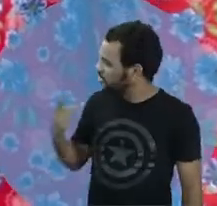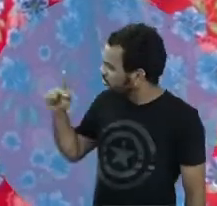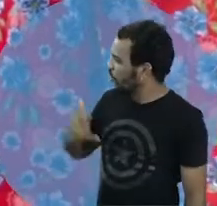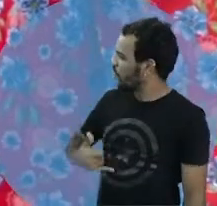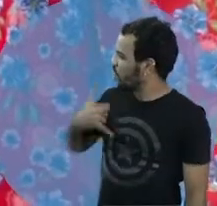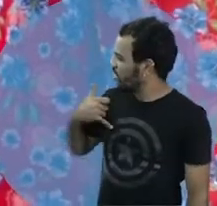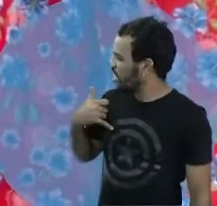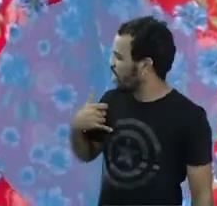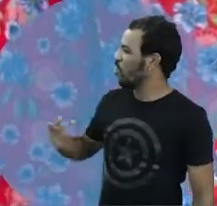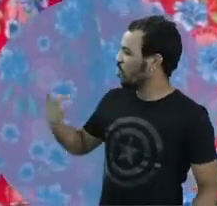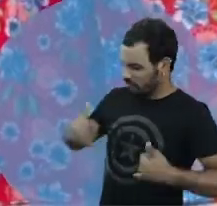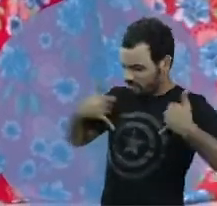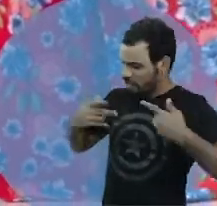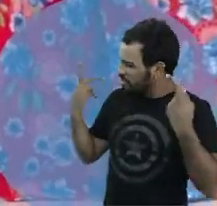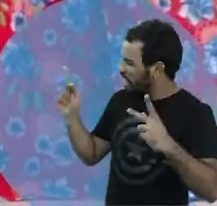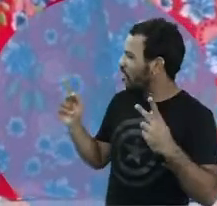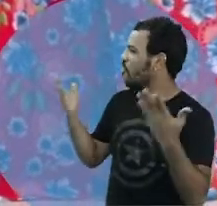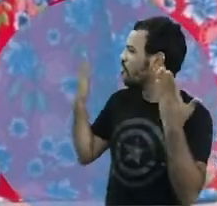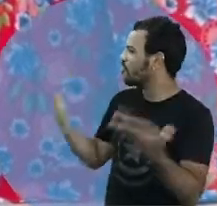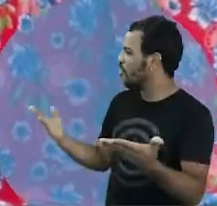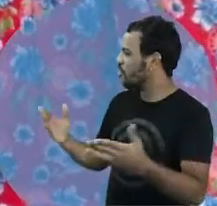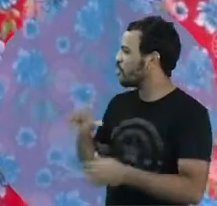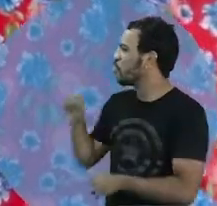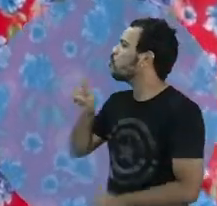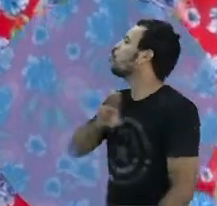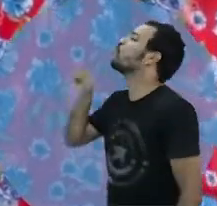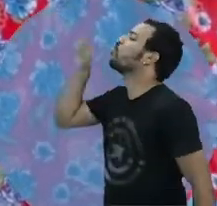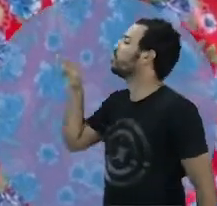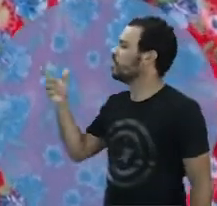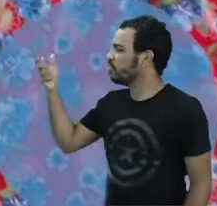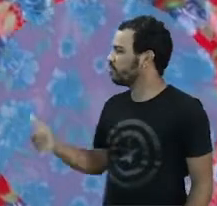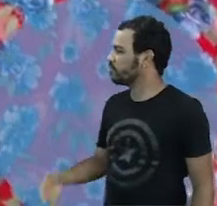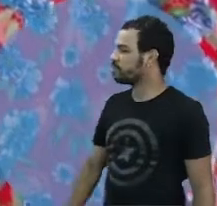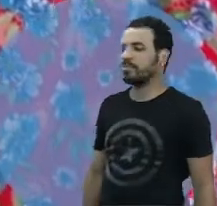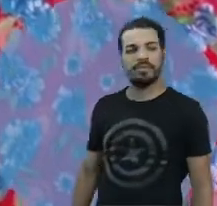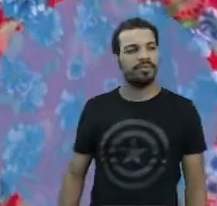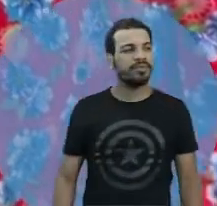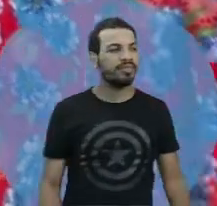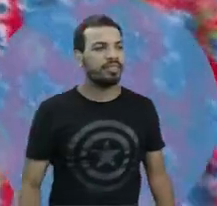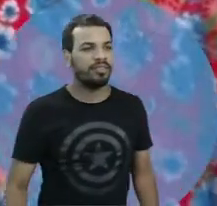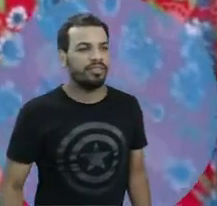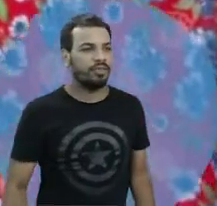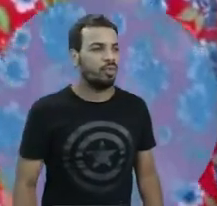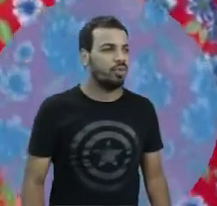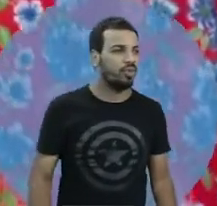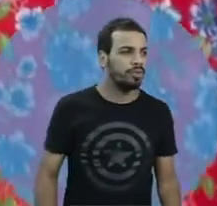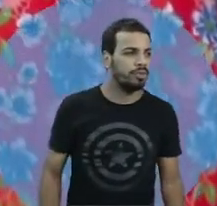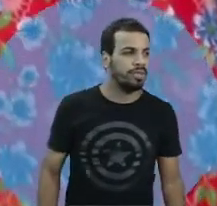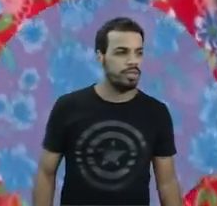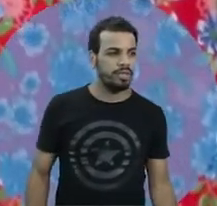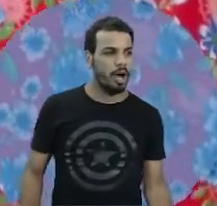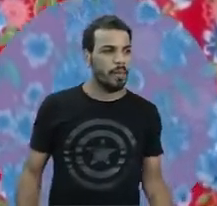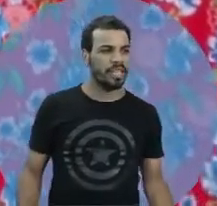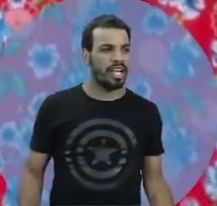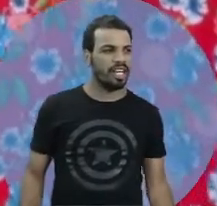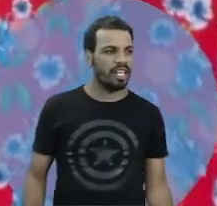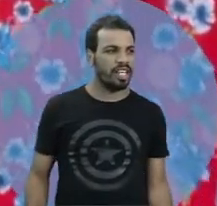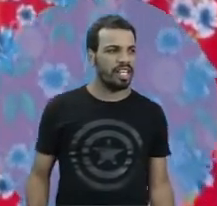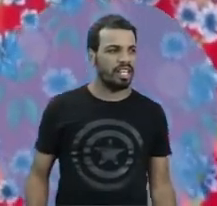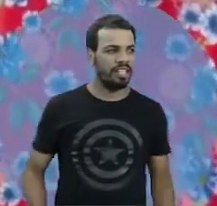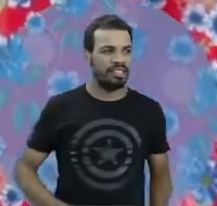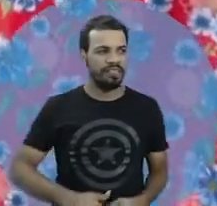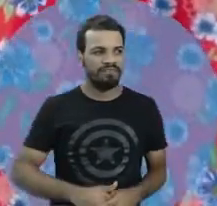seu centenário. Diga-nos quem é você. Eu sou um menino que aprendeu a ler o mundo, recifense